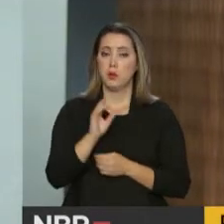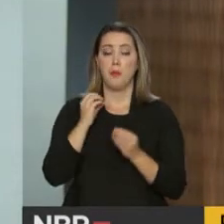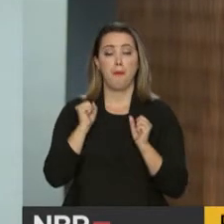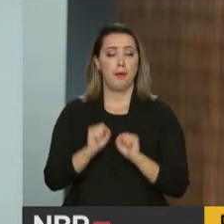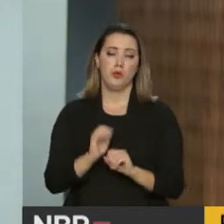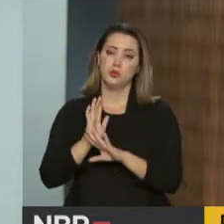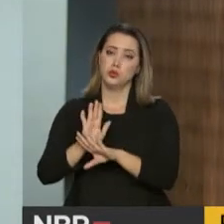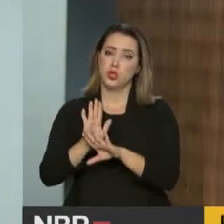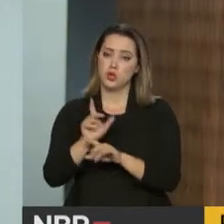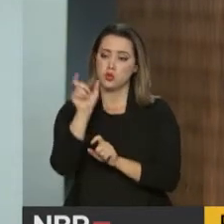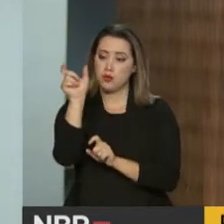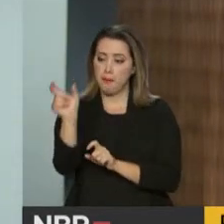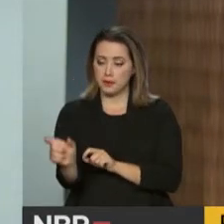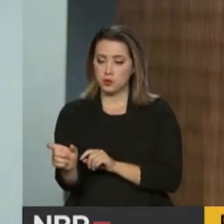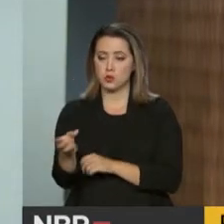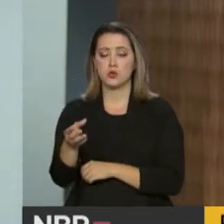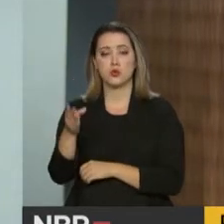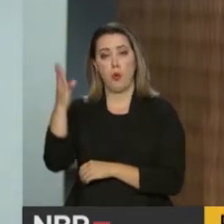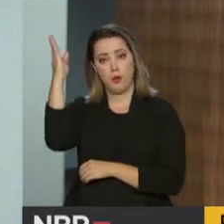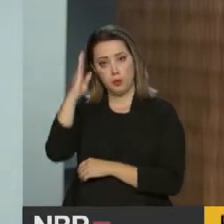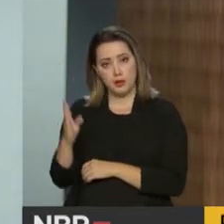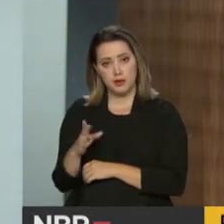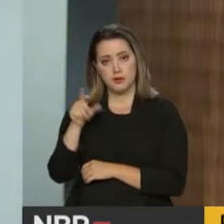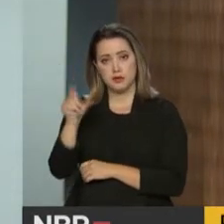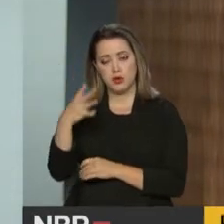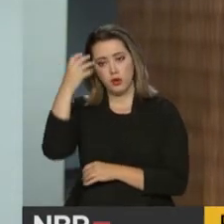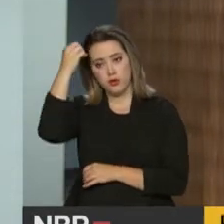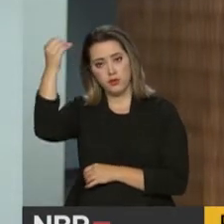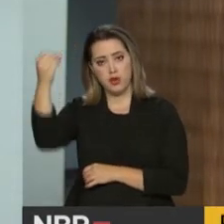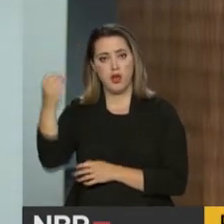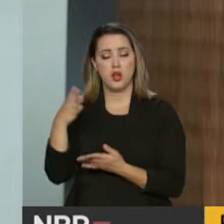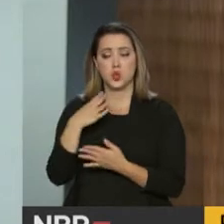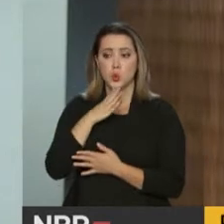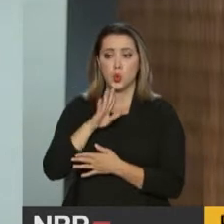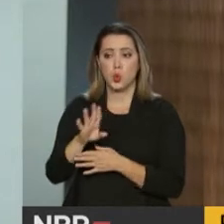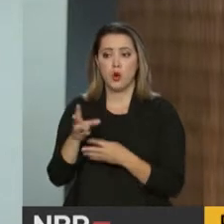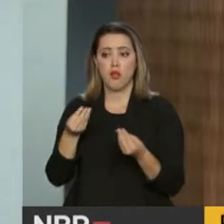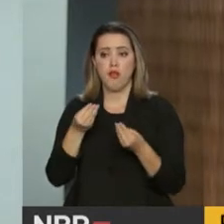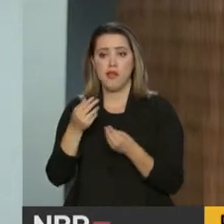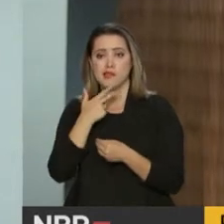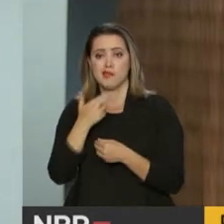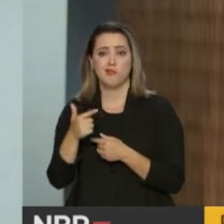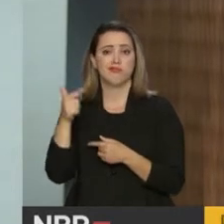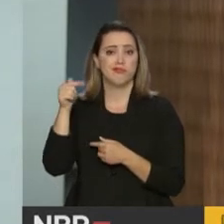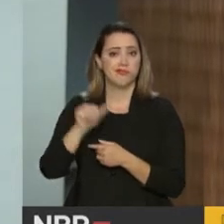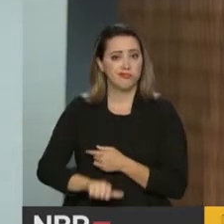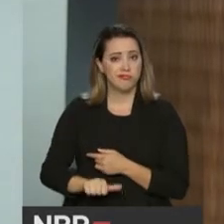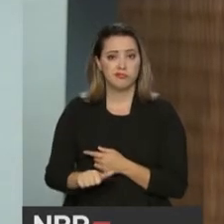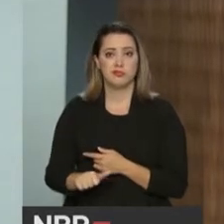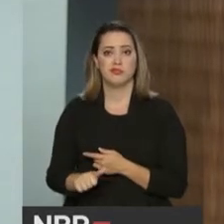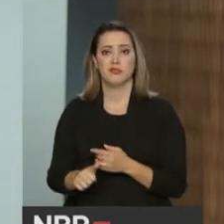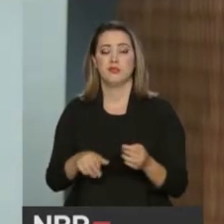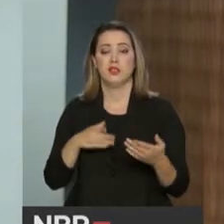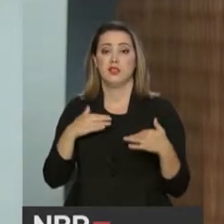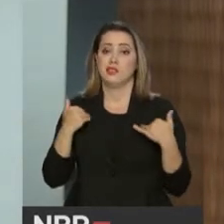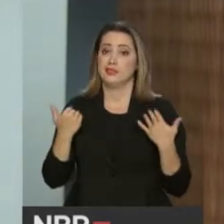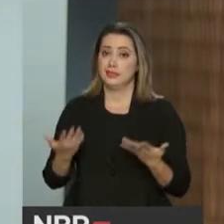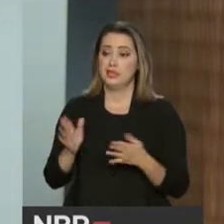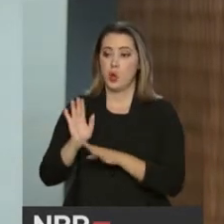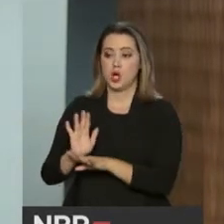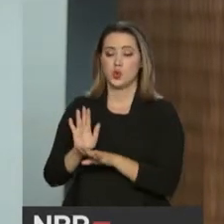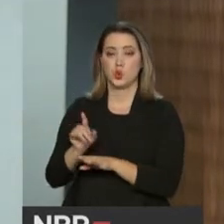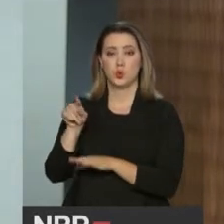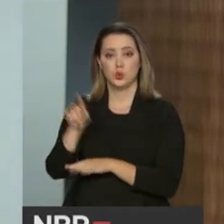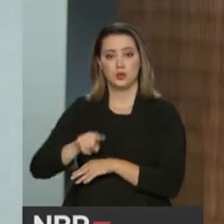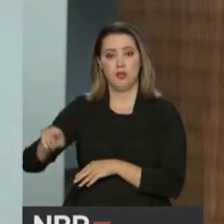né, principalmente para os brasileiros que estão viajando, às vezes em um país desconhecido, não falam a língua direito. Então, o consulado